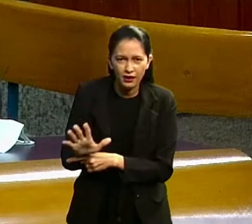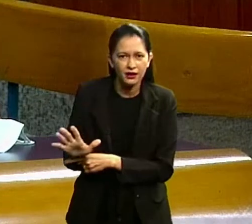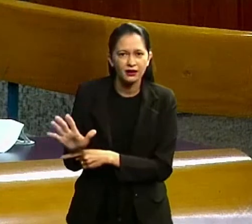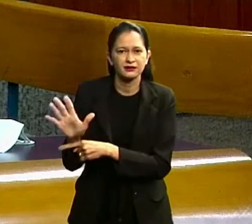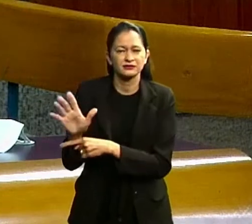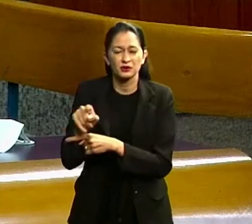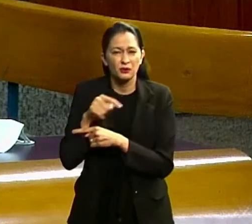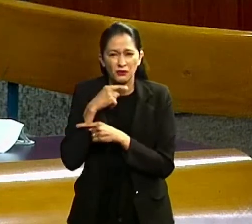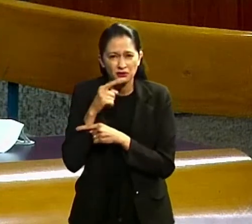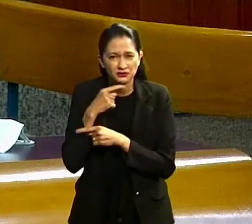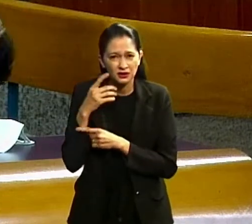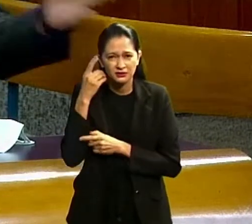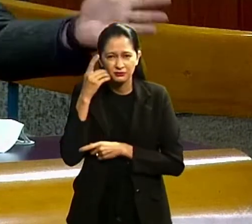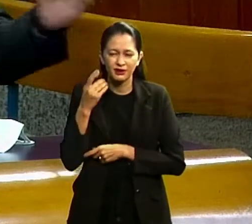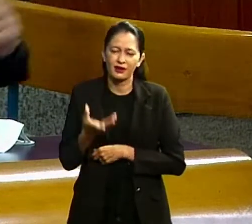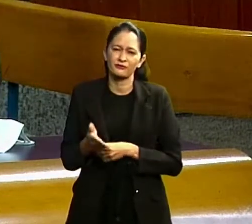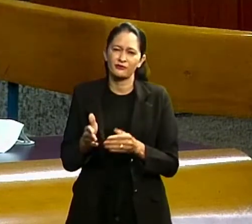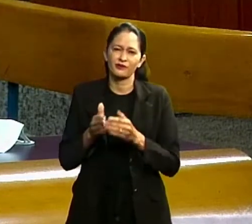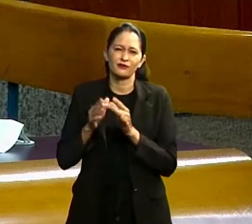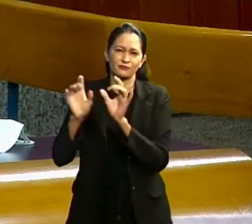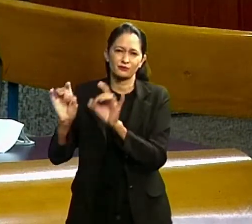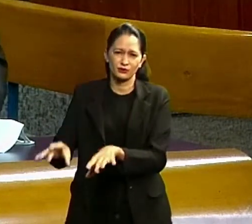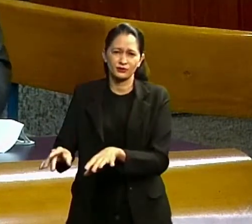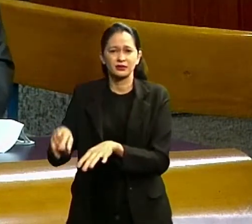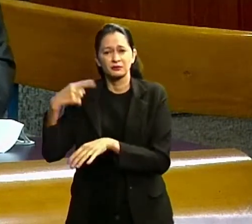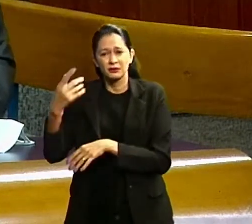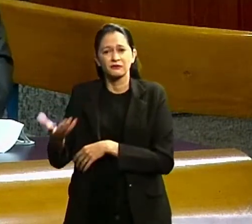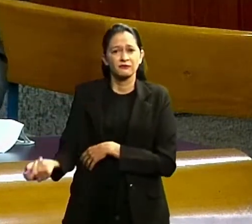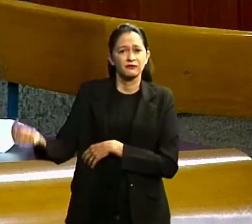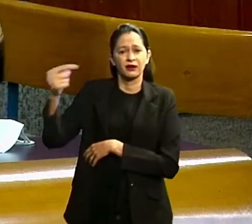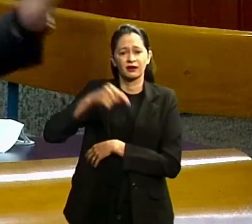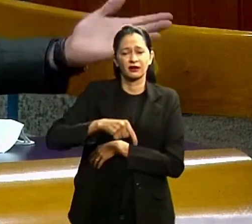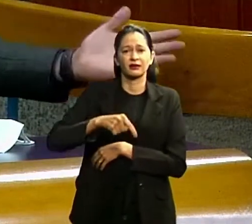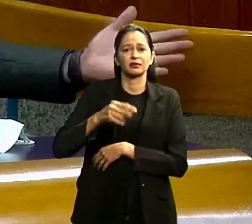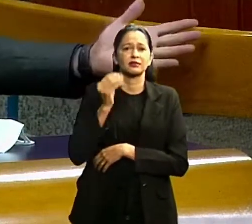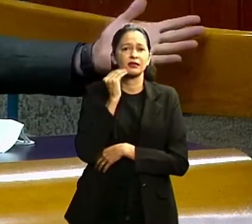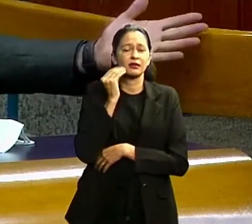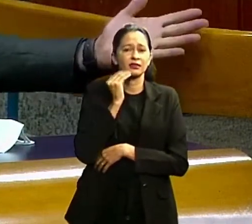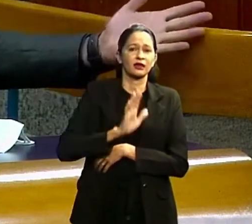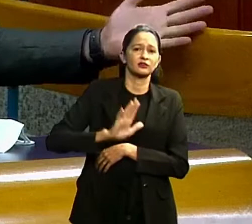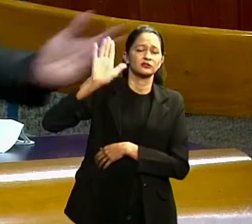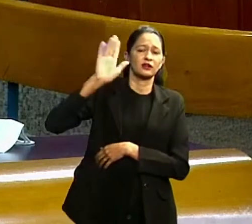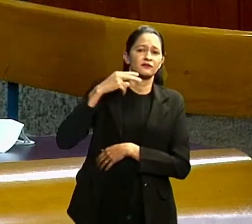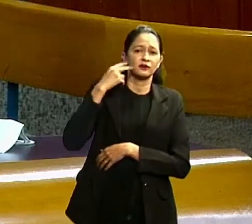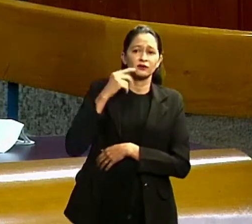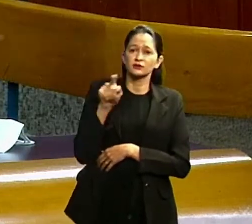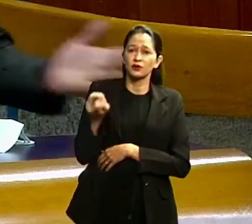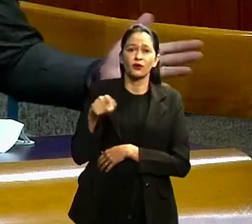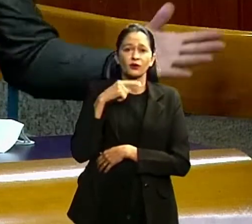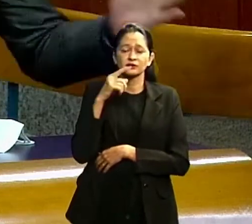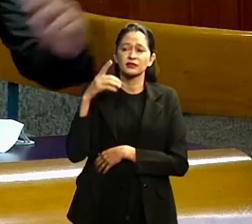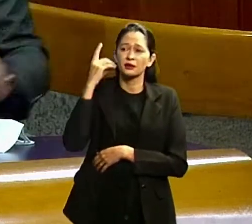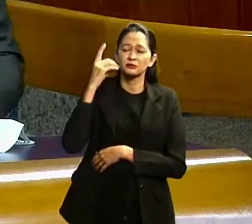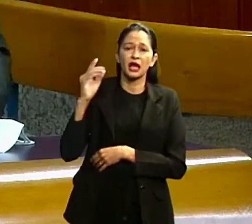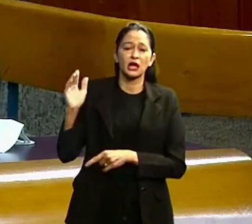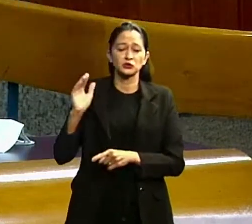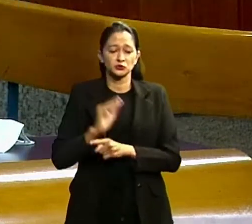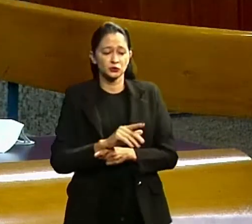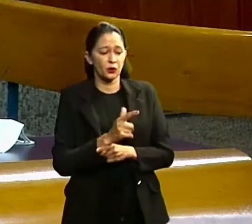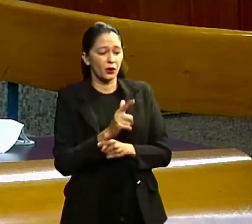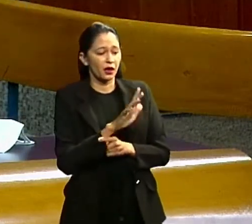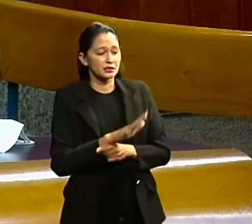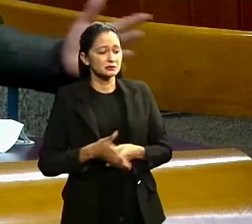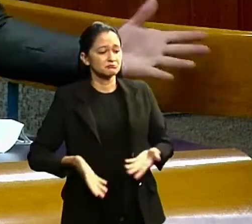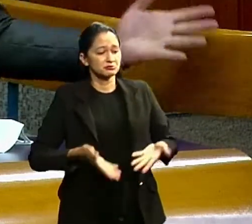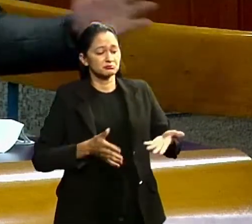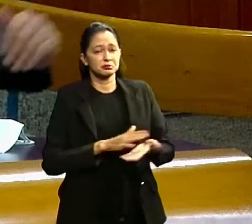deputado, pede para sair e vem candidatar para a eleição de vereador. O senhor não dá conta de ser deputado, o senhor nunca trouxe nada para o estado de